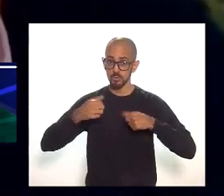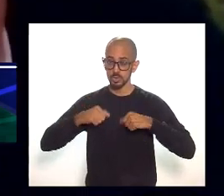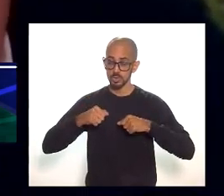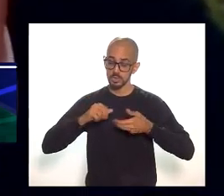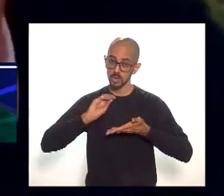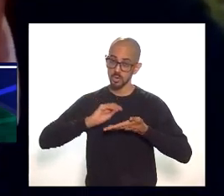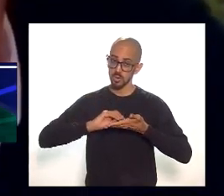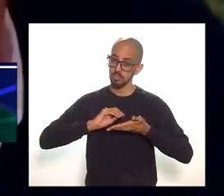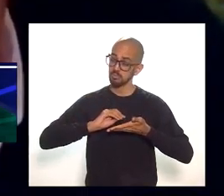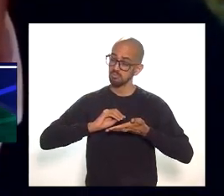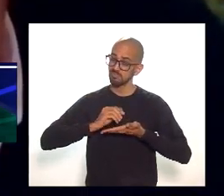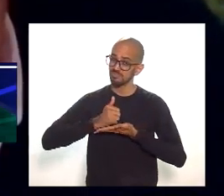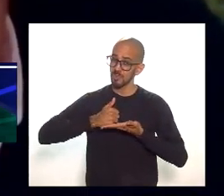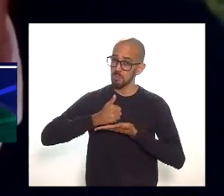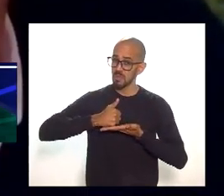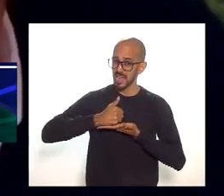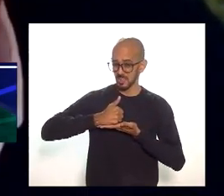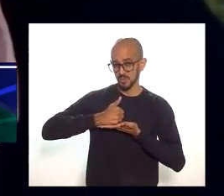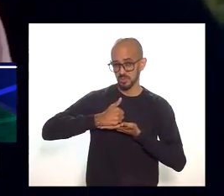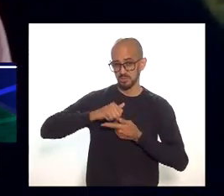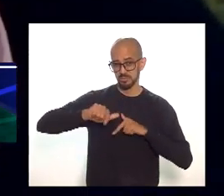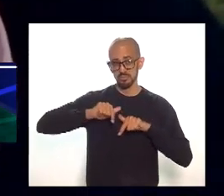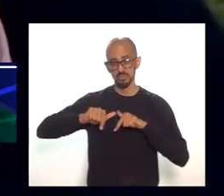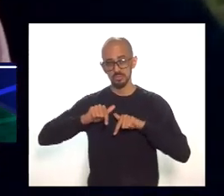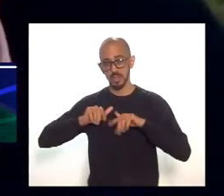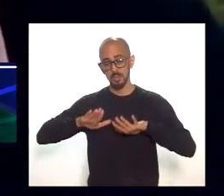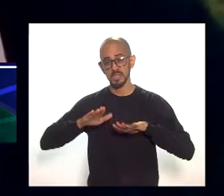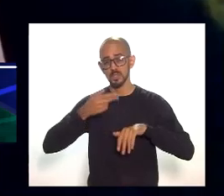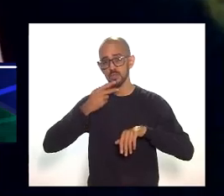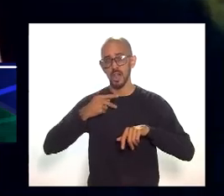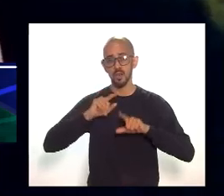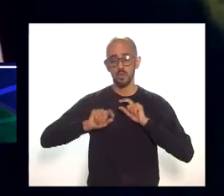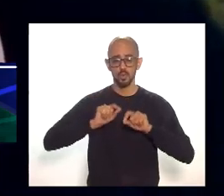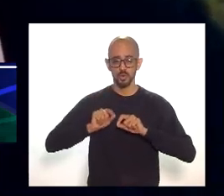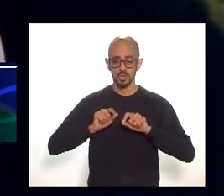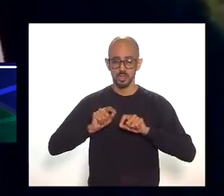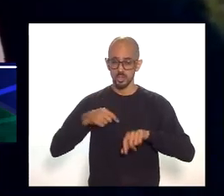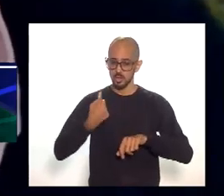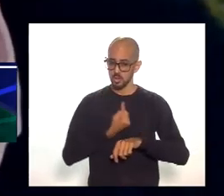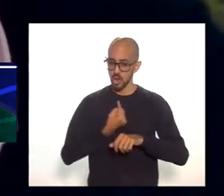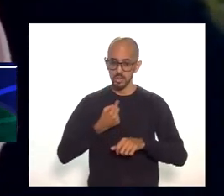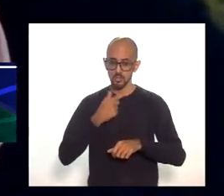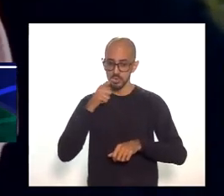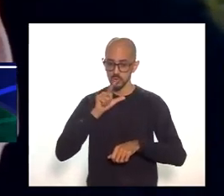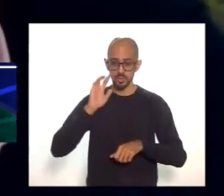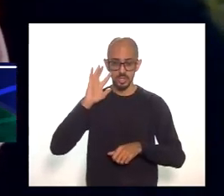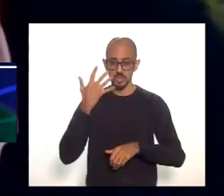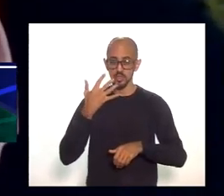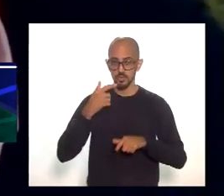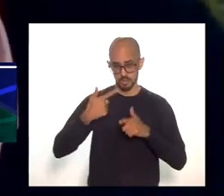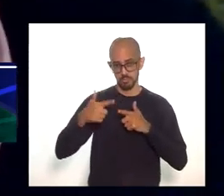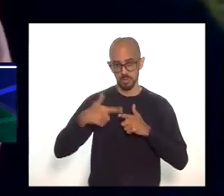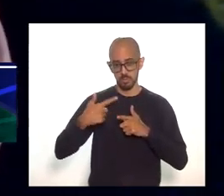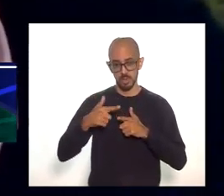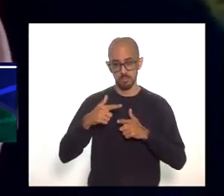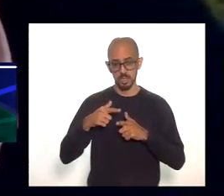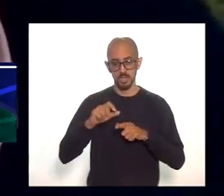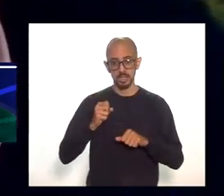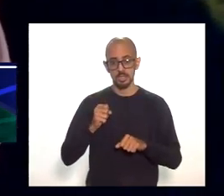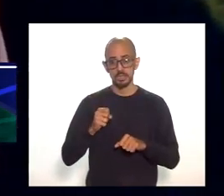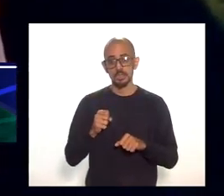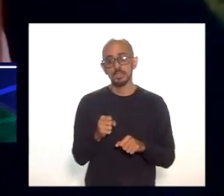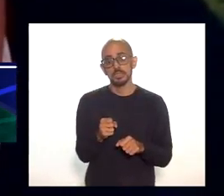Né? E eu volto a dizer que a gente só vai conseguir resolver esse problema, né, com